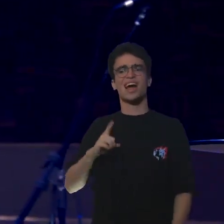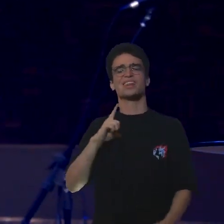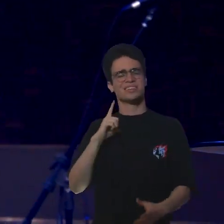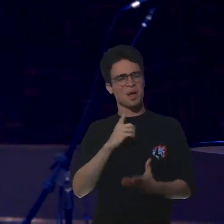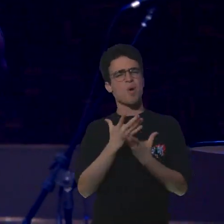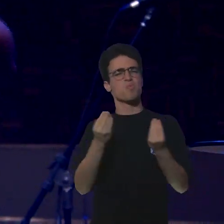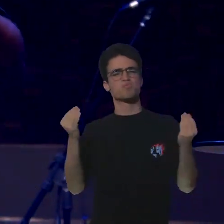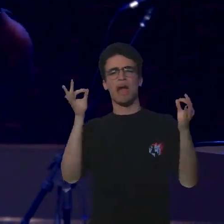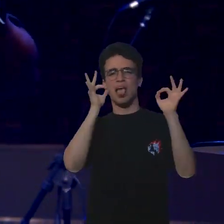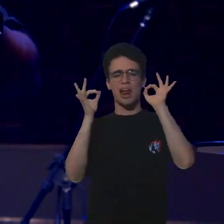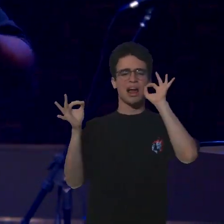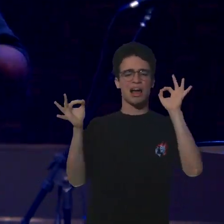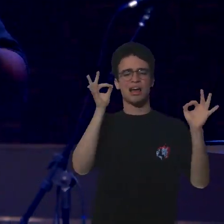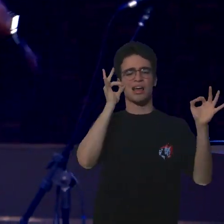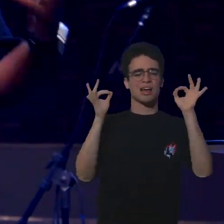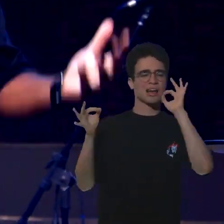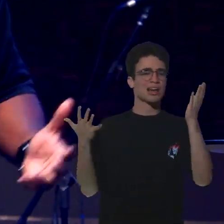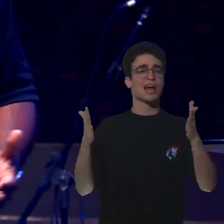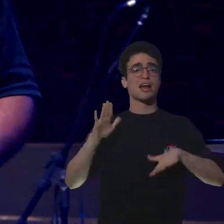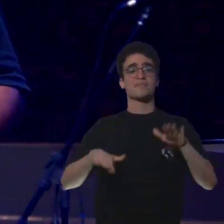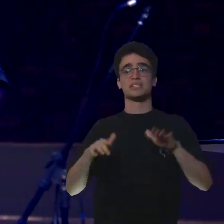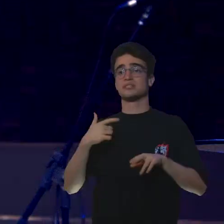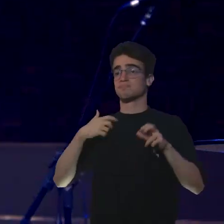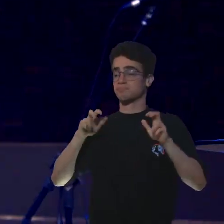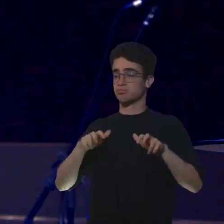caminhando e vem